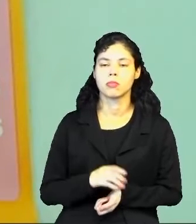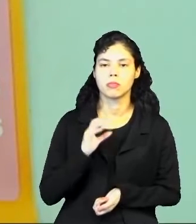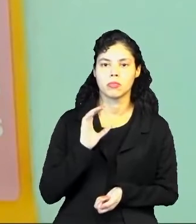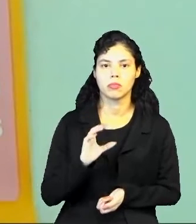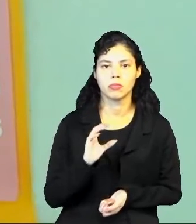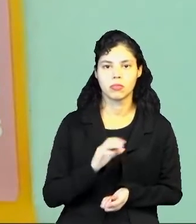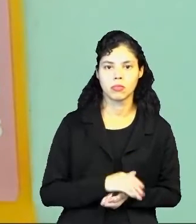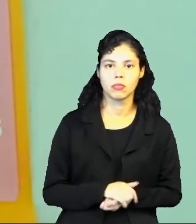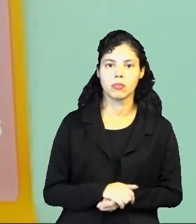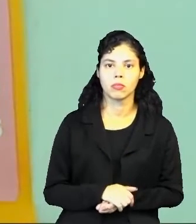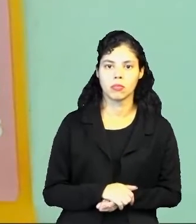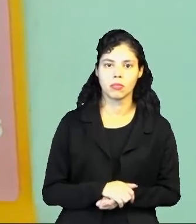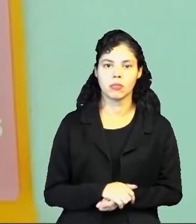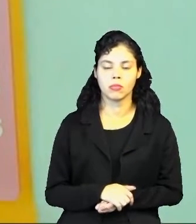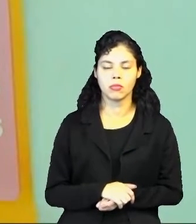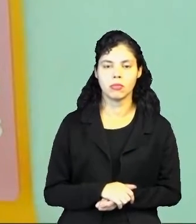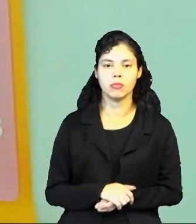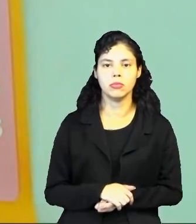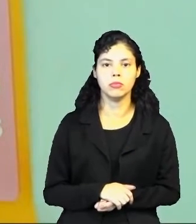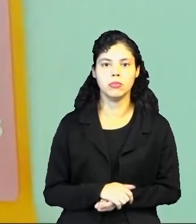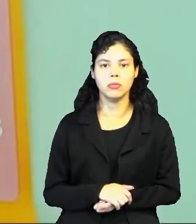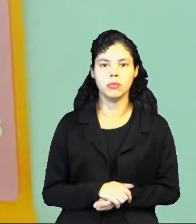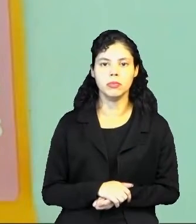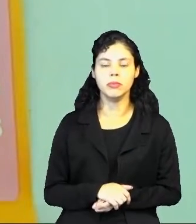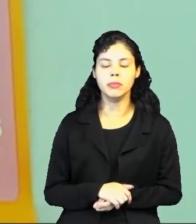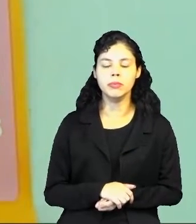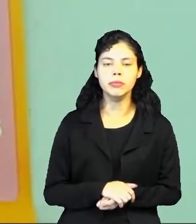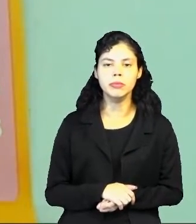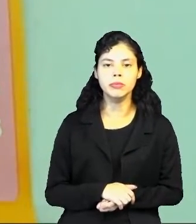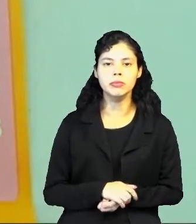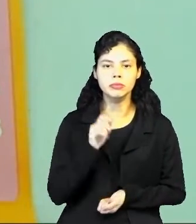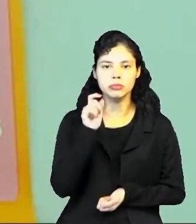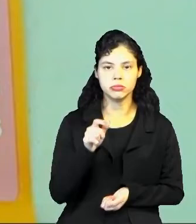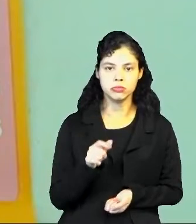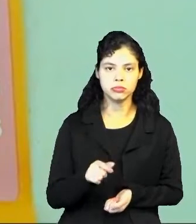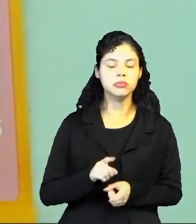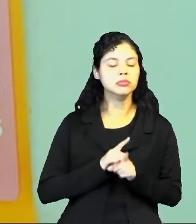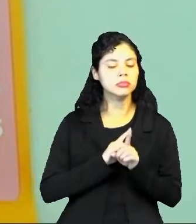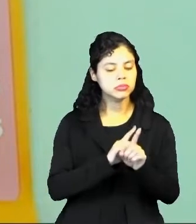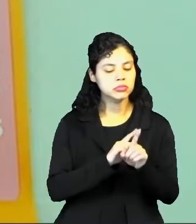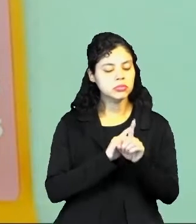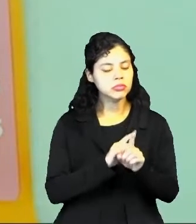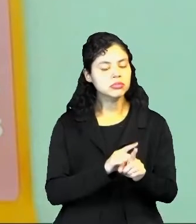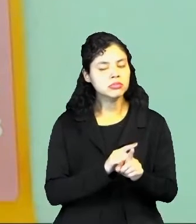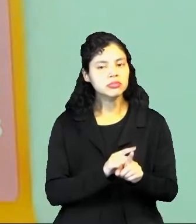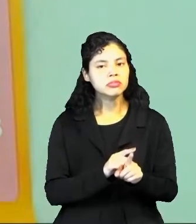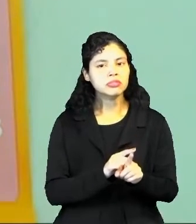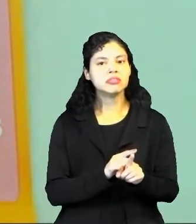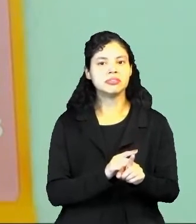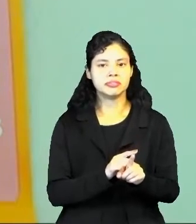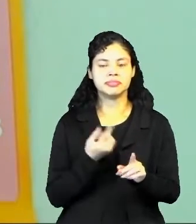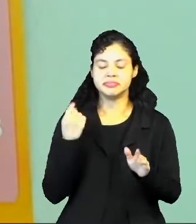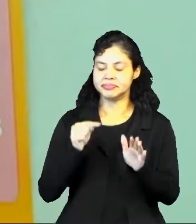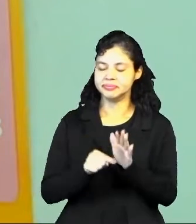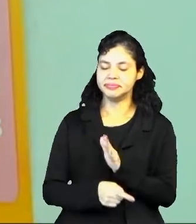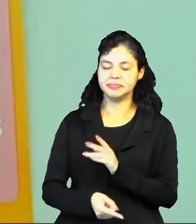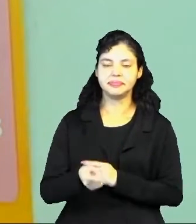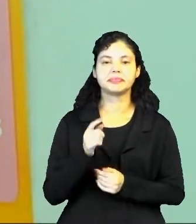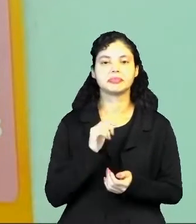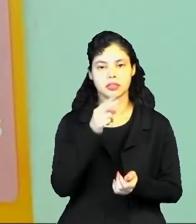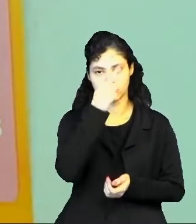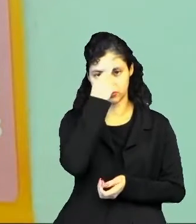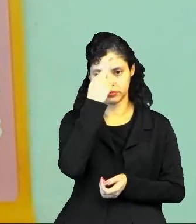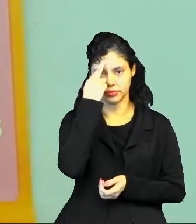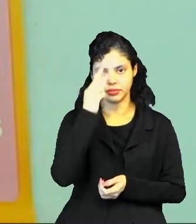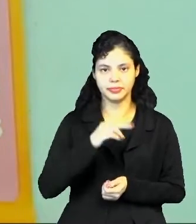Questão C. Na opção C, ó. Personagens coadjuvantes que acompanham os principais dentro da trama da história, ou